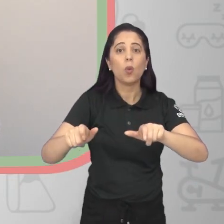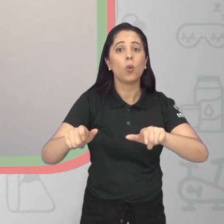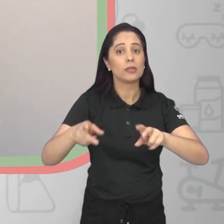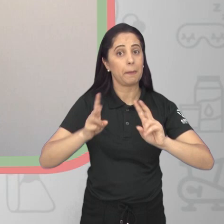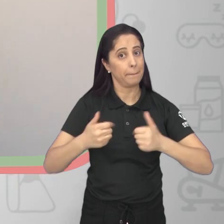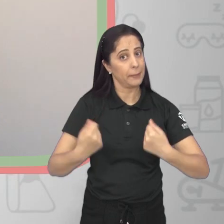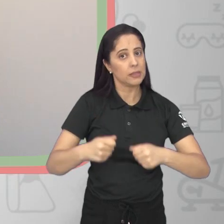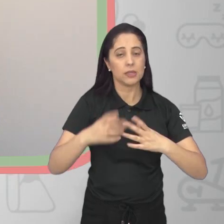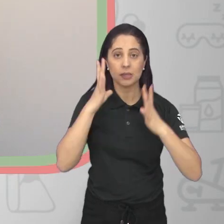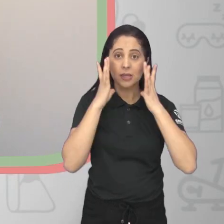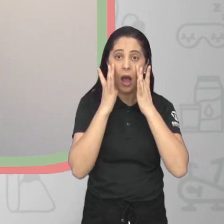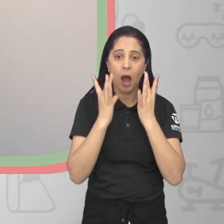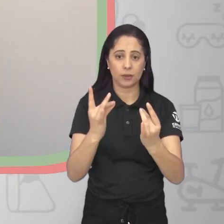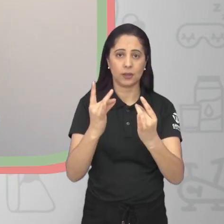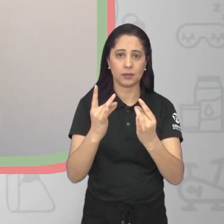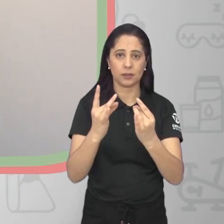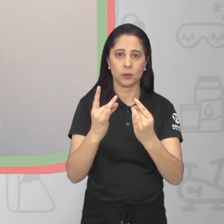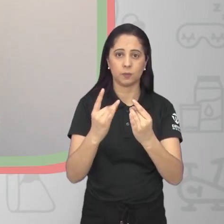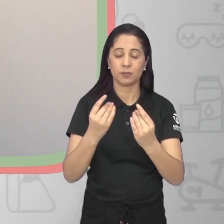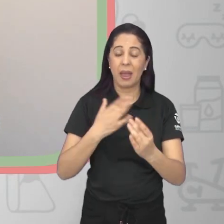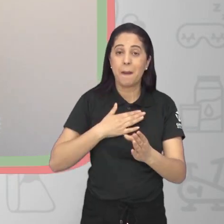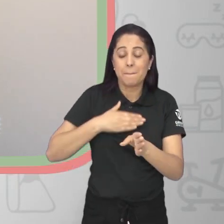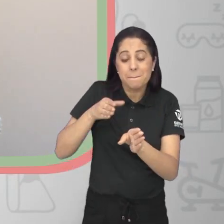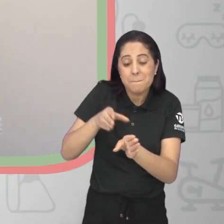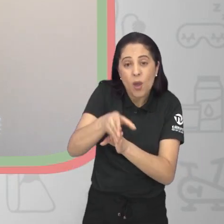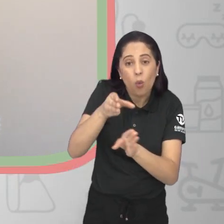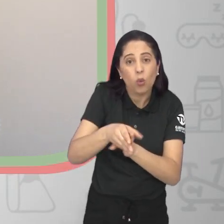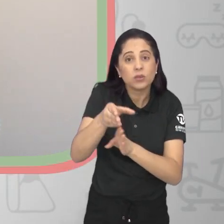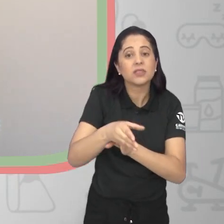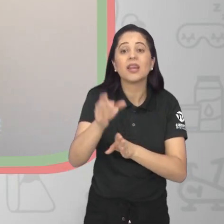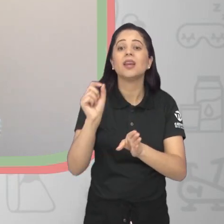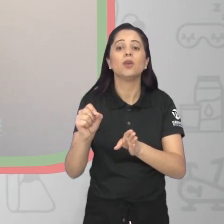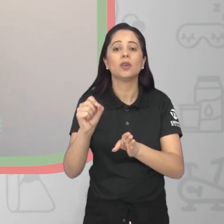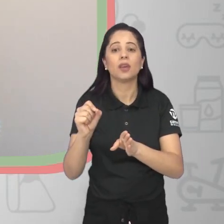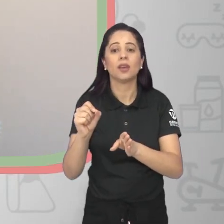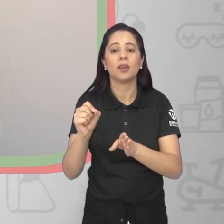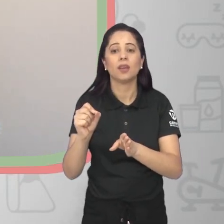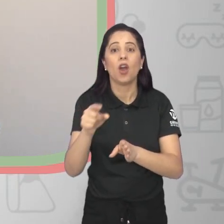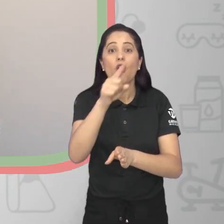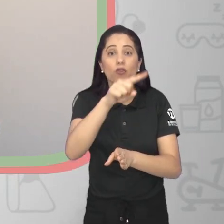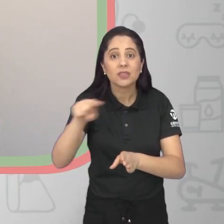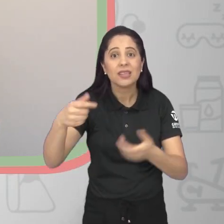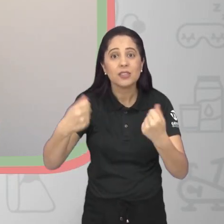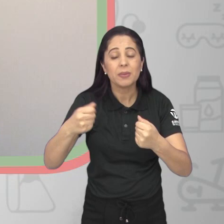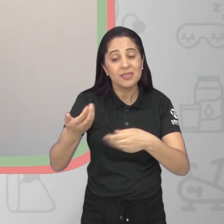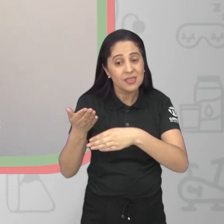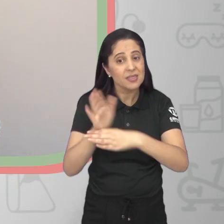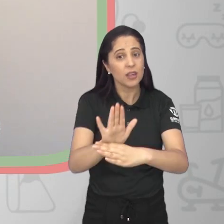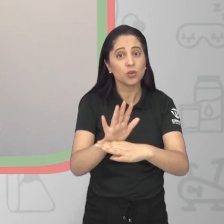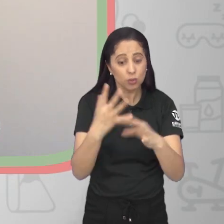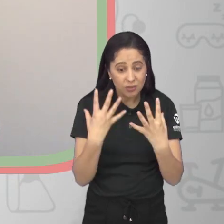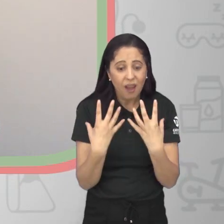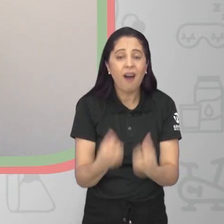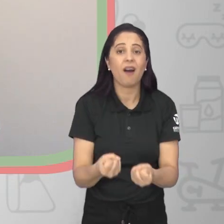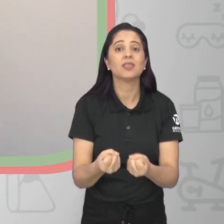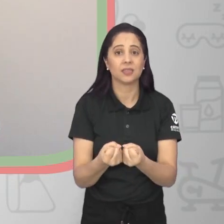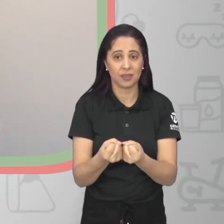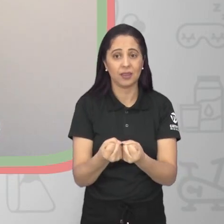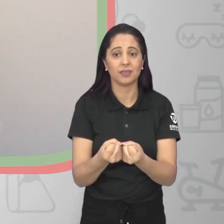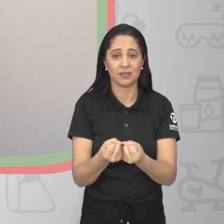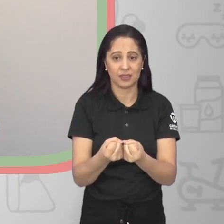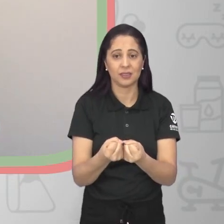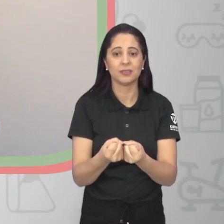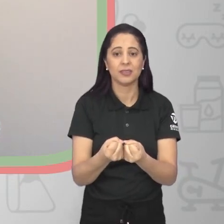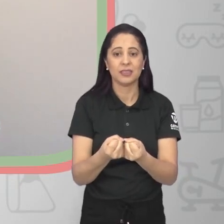fiz. E se eu pudesse deixar uma mensagem para outros pacientes seria: busque e aceite ajuda. Conte com uma rede de apoio